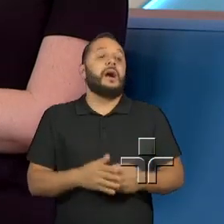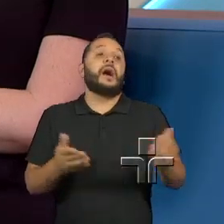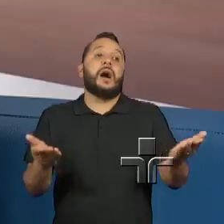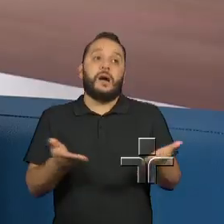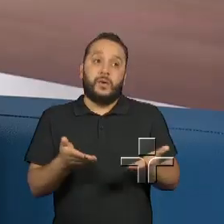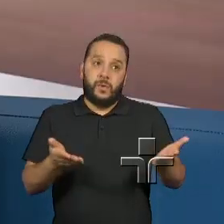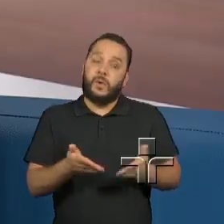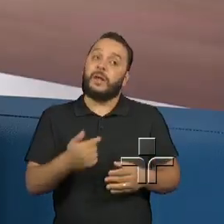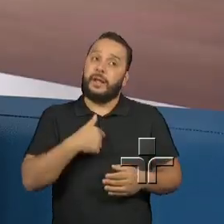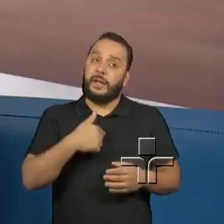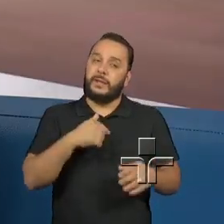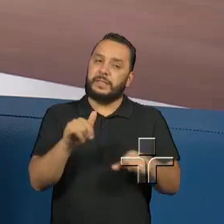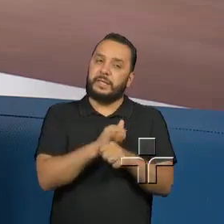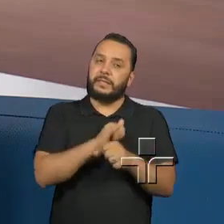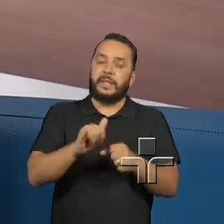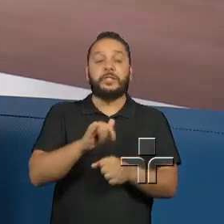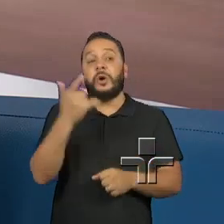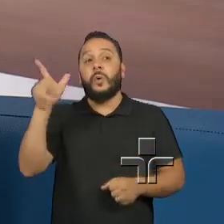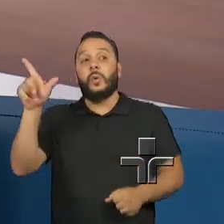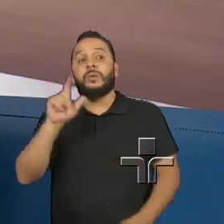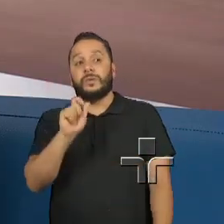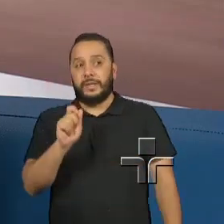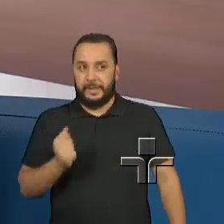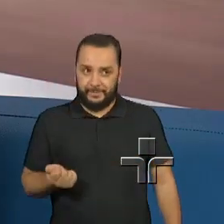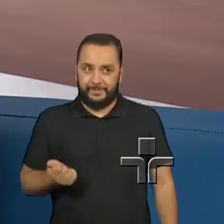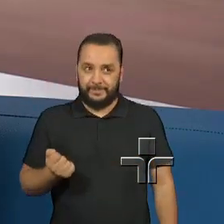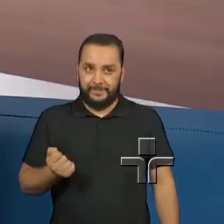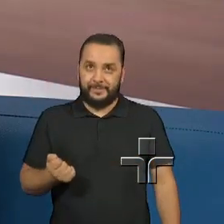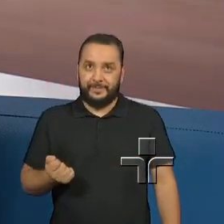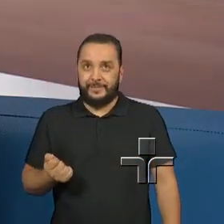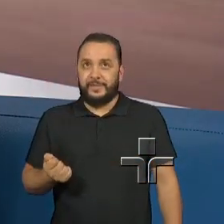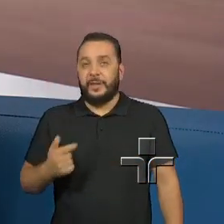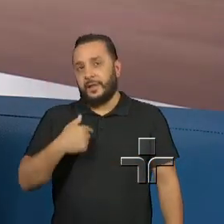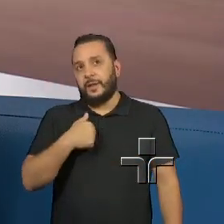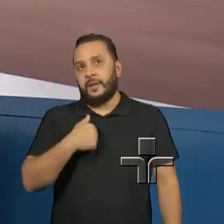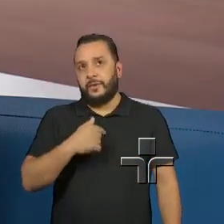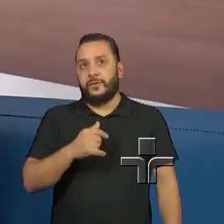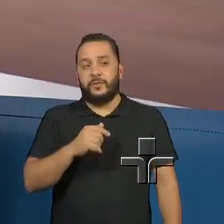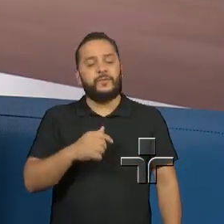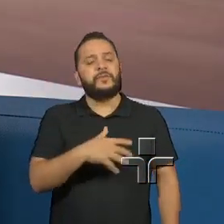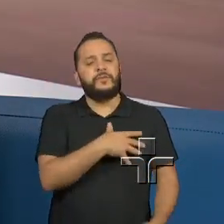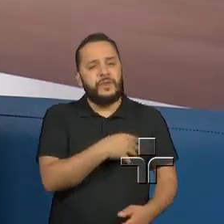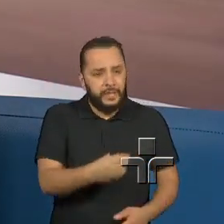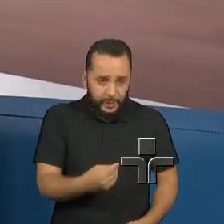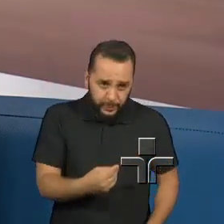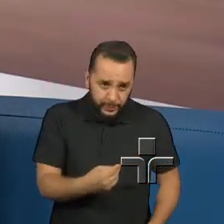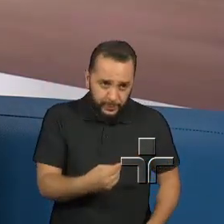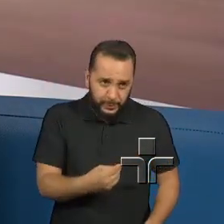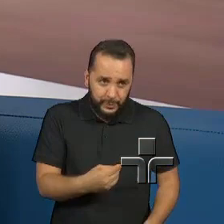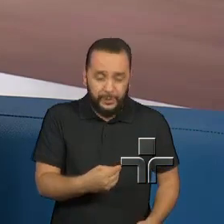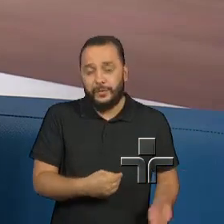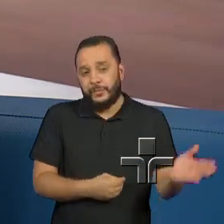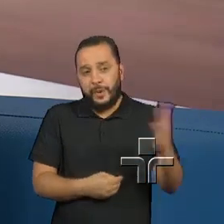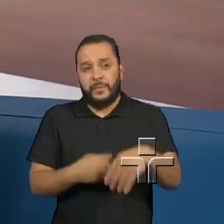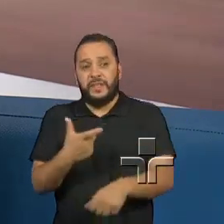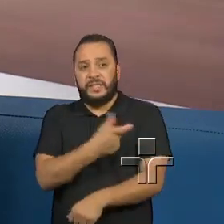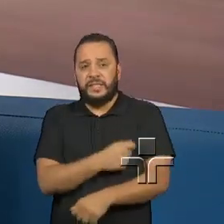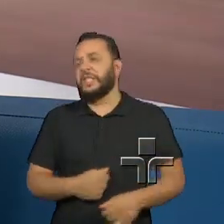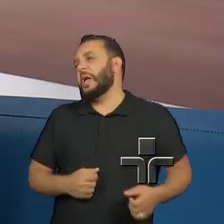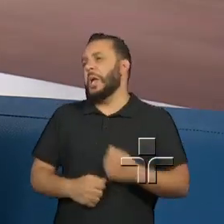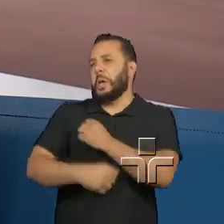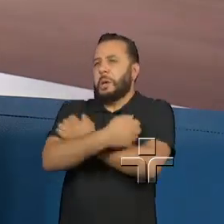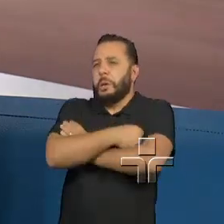parental, então eu já tô com uma outra estratégia que funciona. Diga. Então eu vou, filho, quando fala que vai tomar vacina, ele já começa,